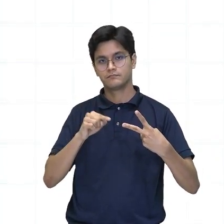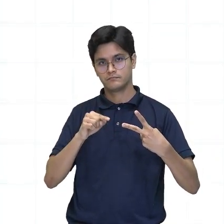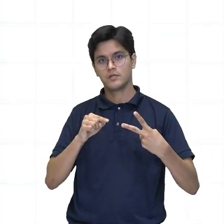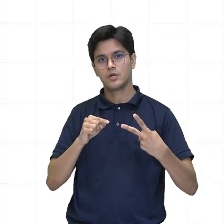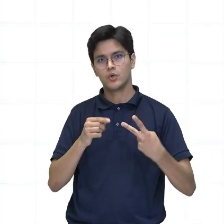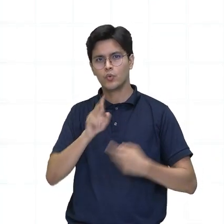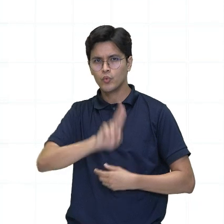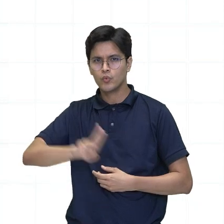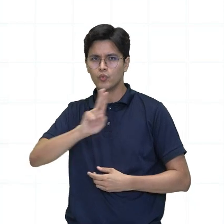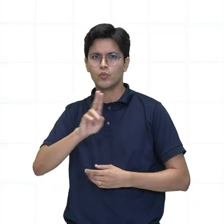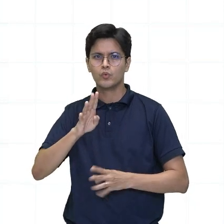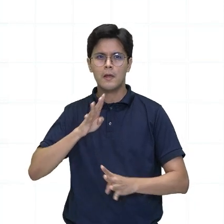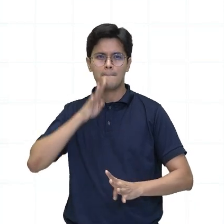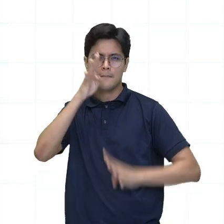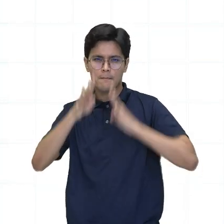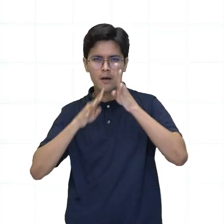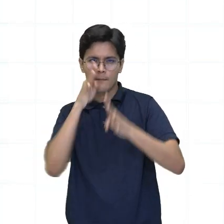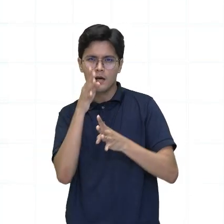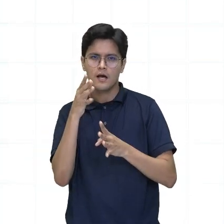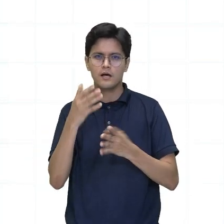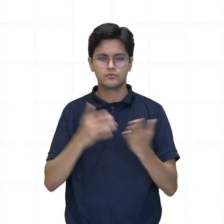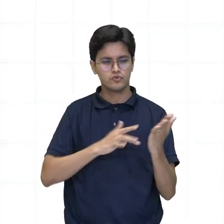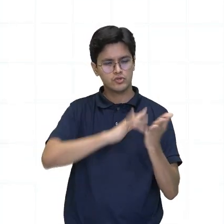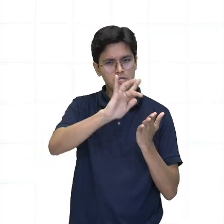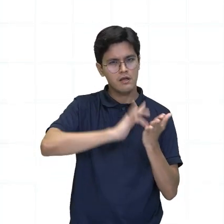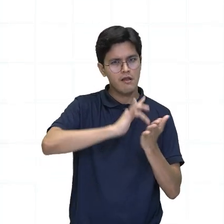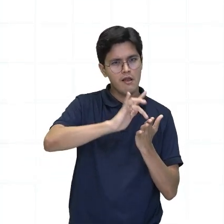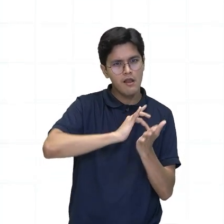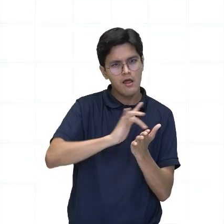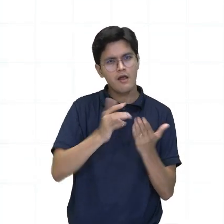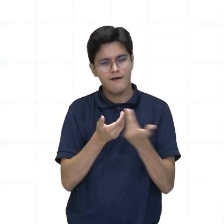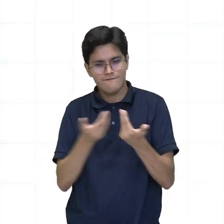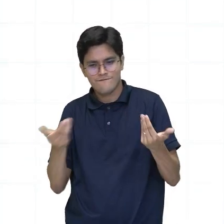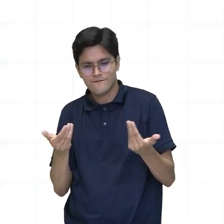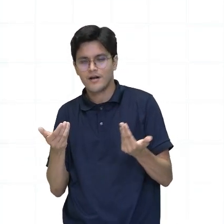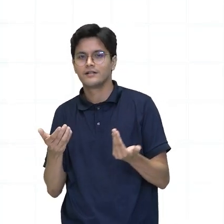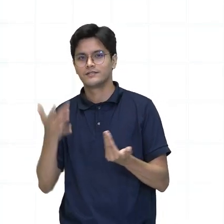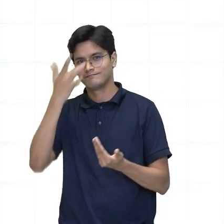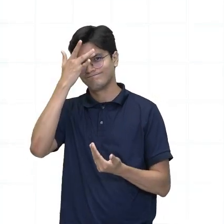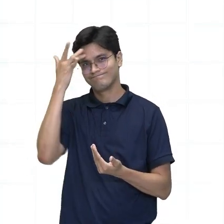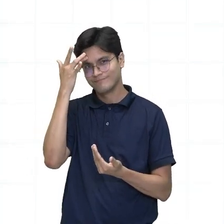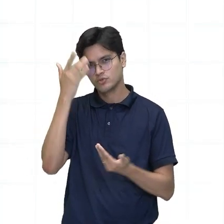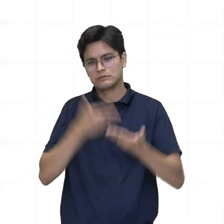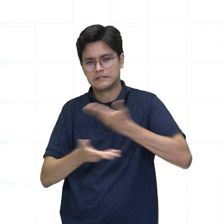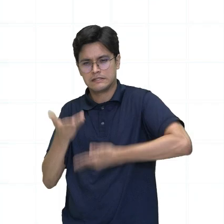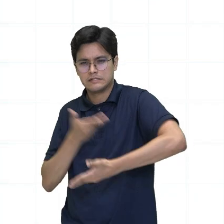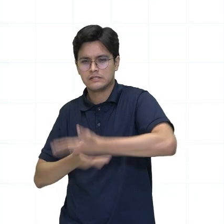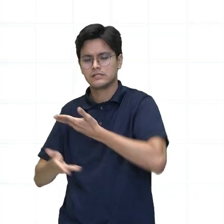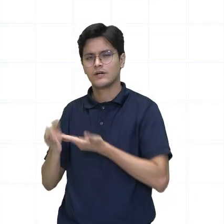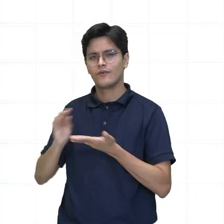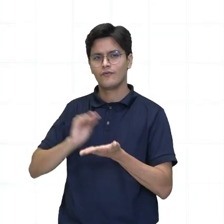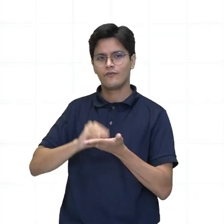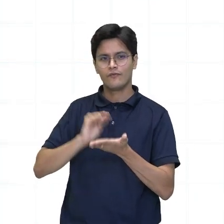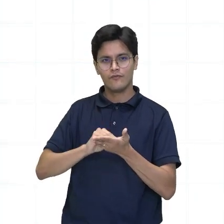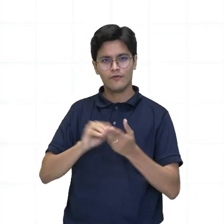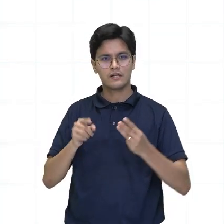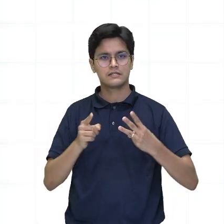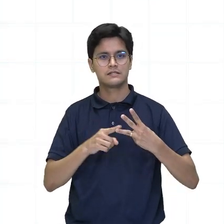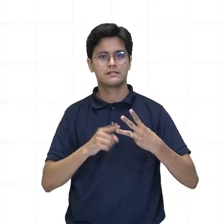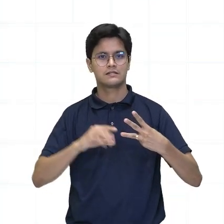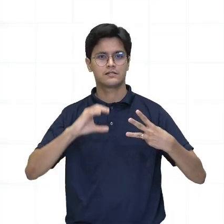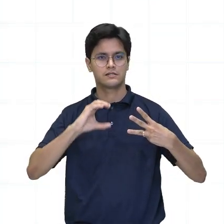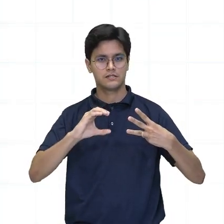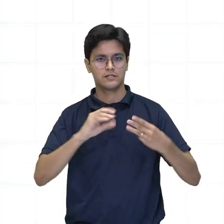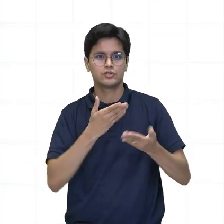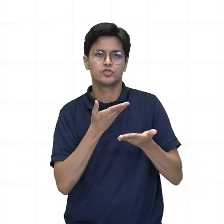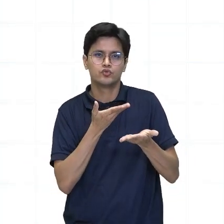os pais não utilizam muito as telas. E aí, nossos pais usam ou não usam? E as crianças não são afetadas pelo uso